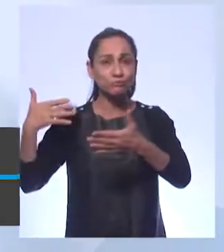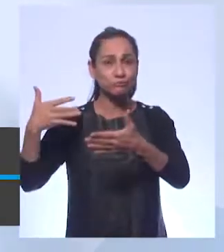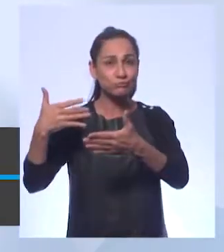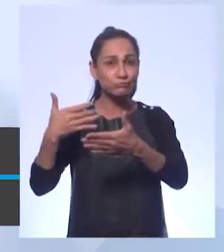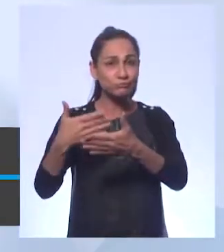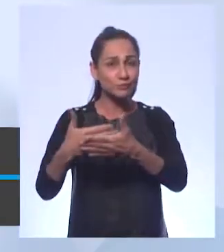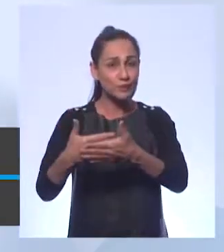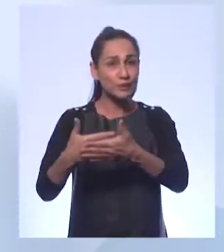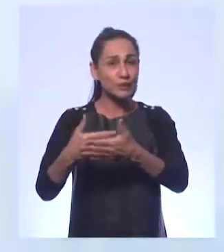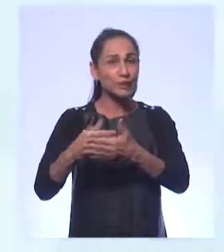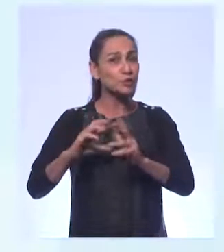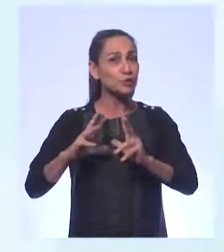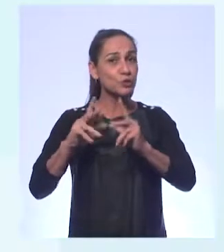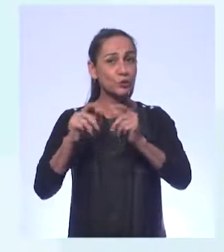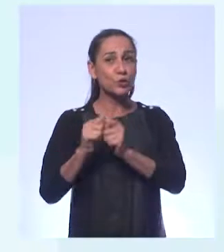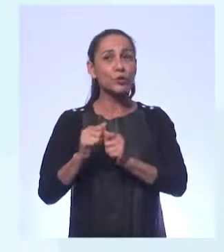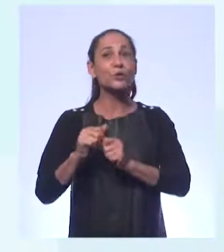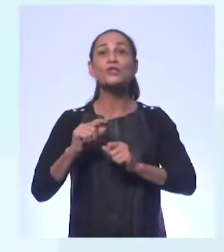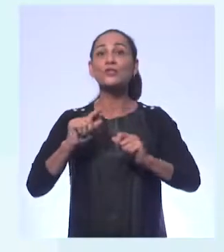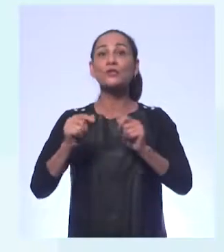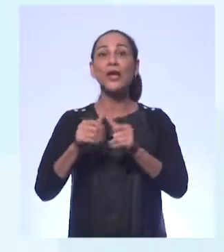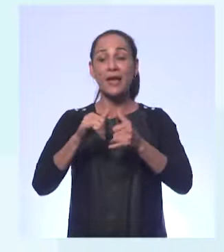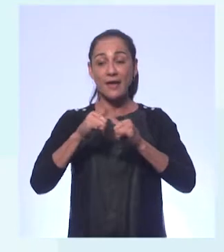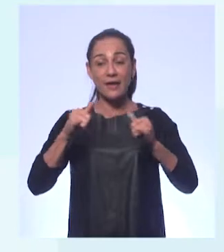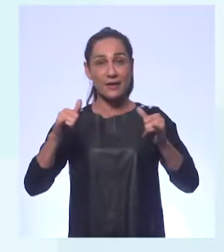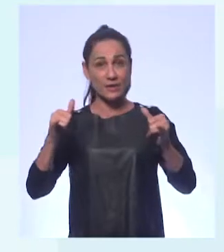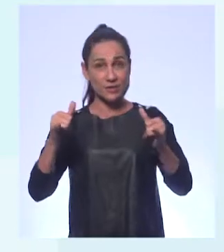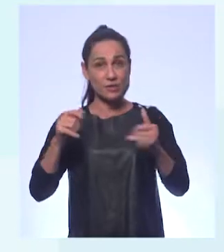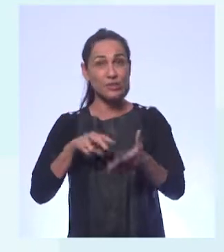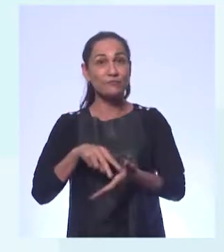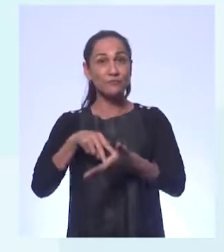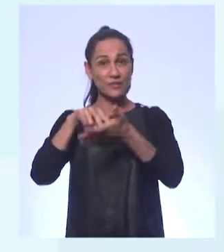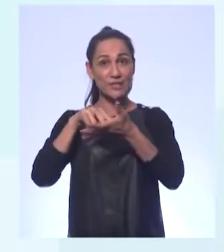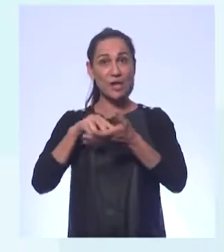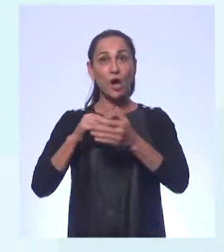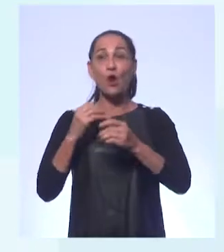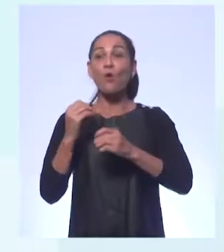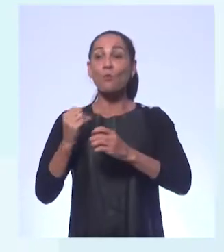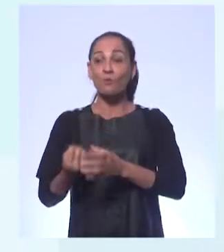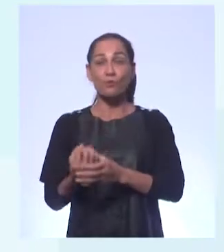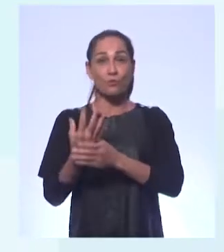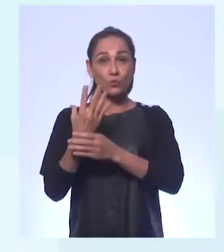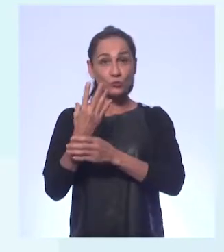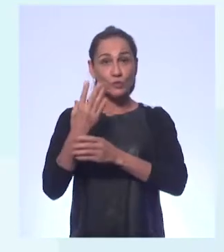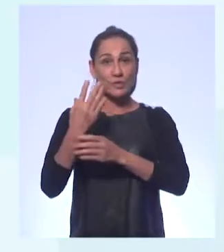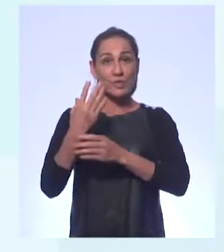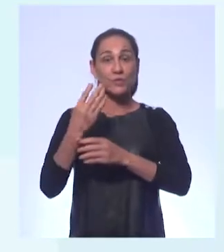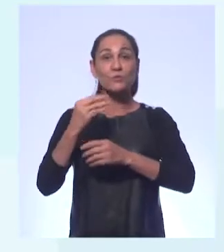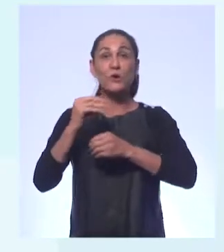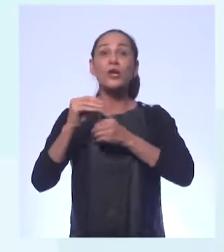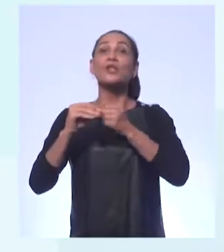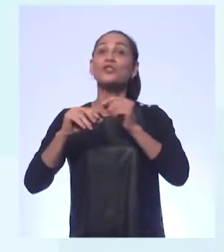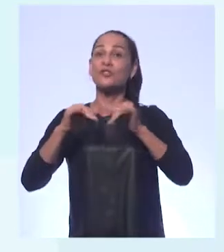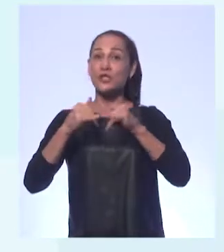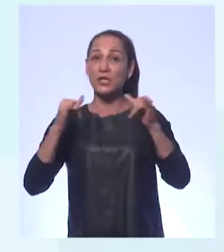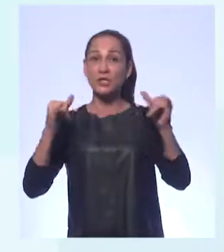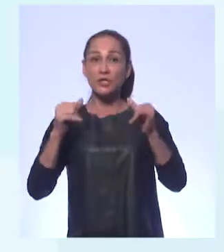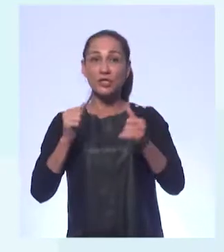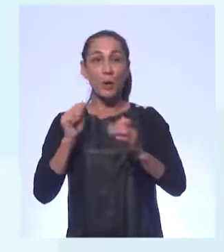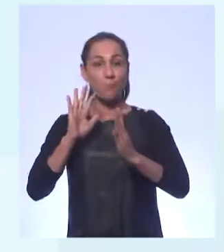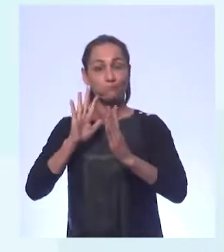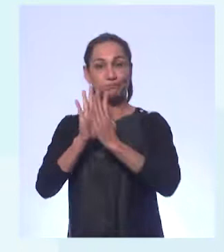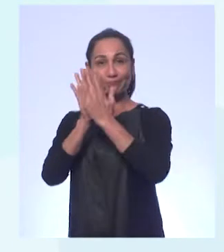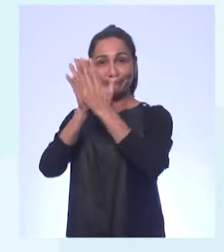o bimestre? Eficiência energética, produção de energia e seus impactos. A gente ficou bastante tempo